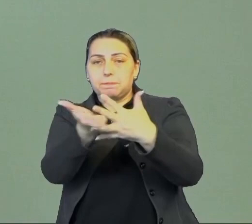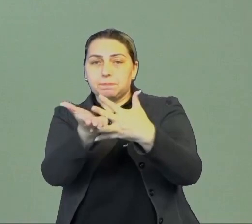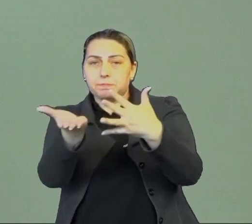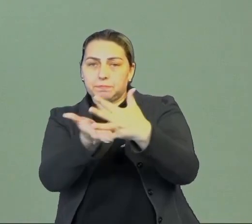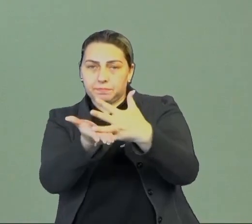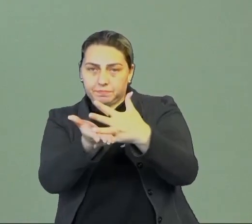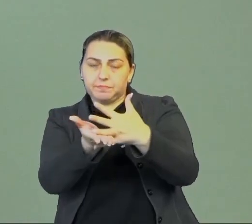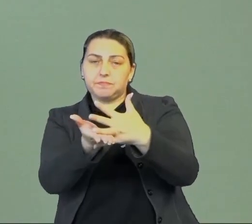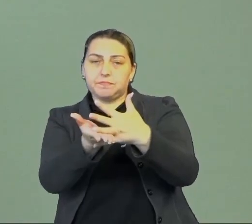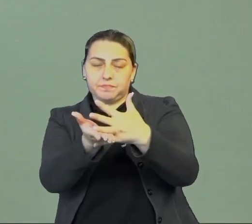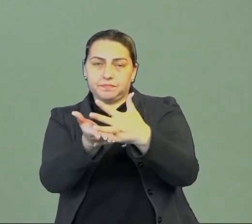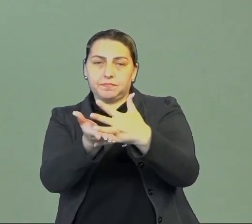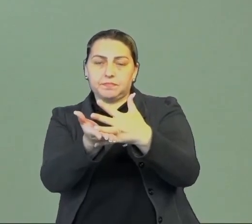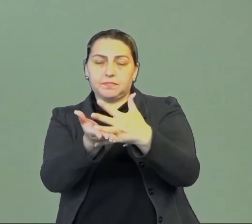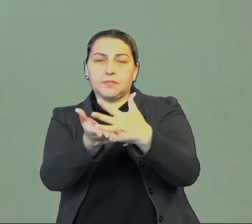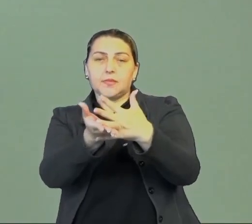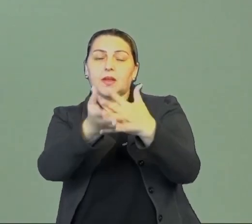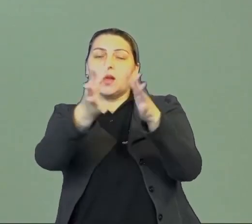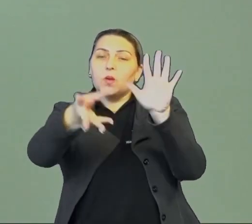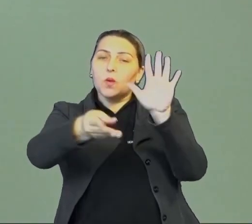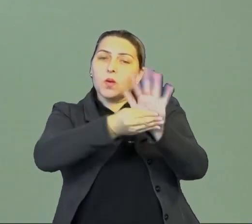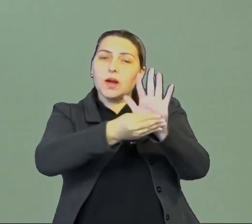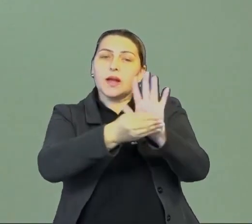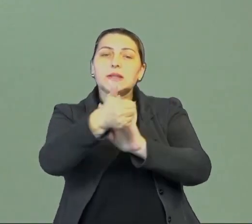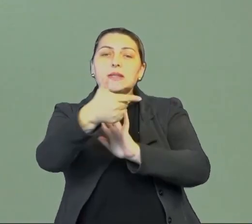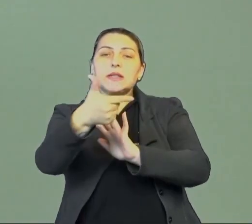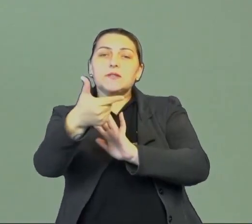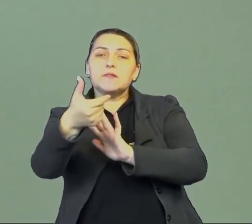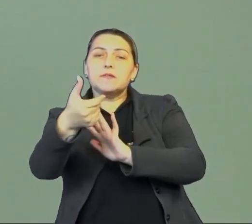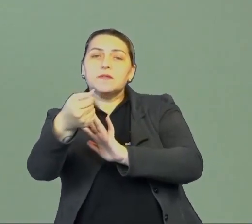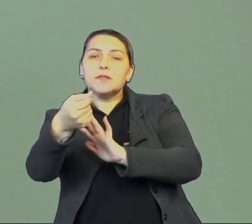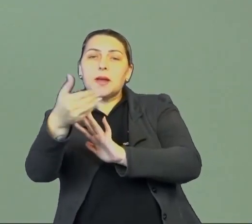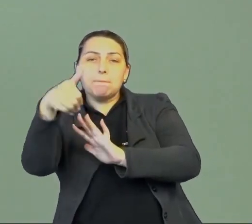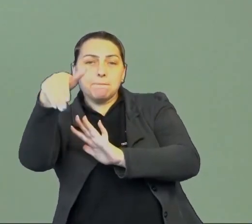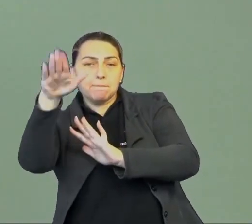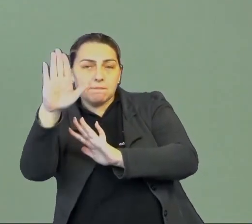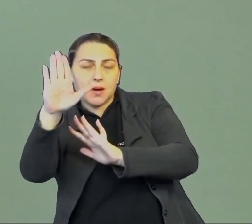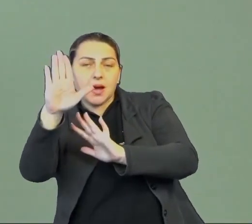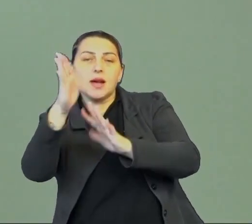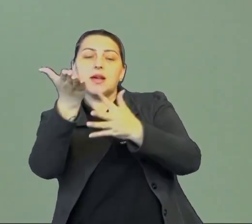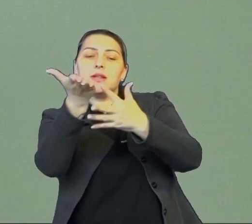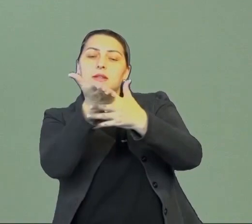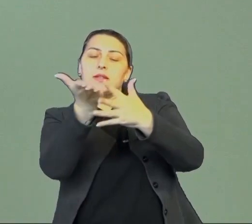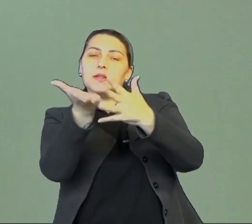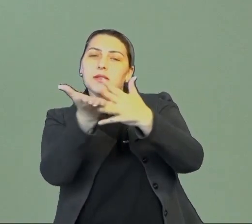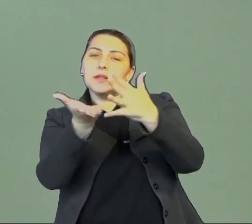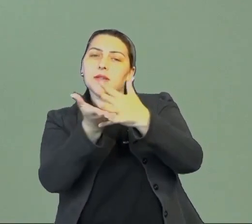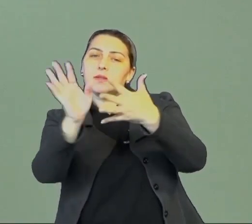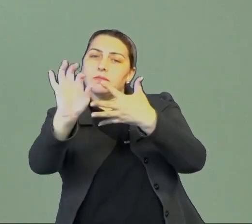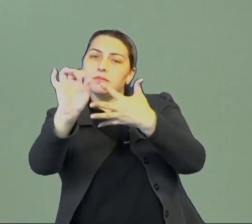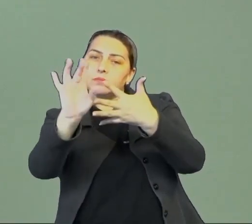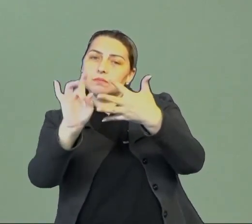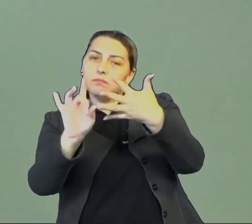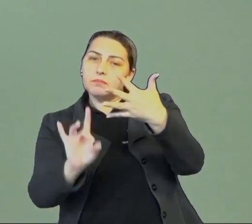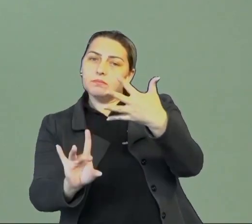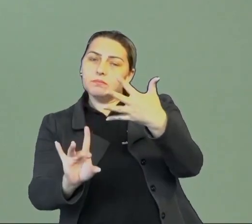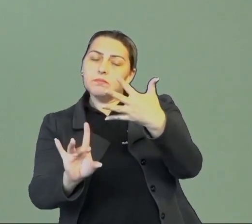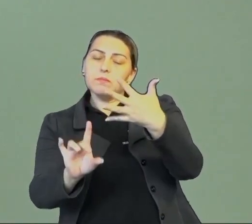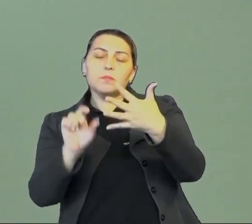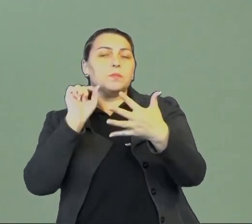pagar a prazo ele seria acrescido ou seja adicionado r$ 120